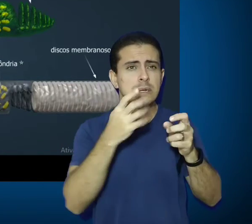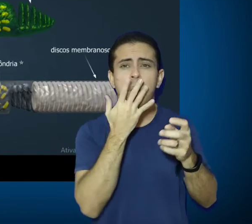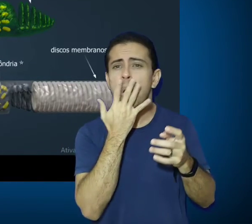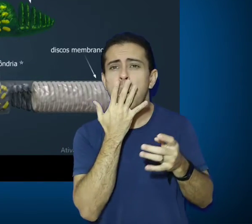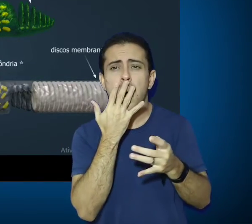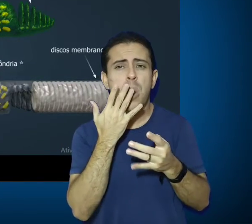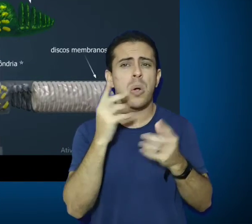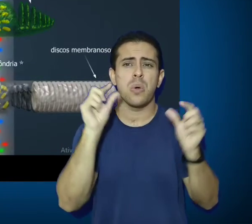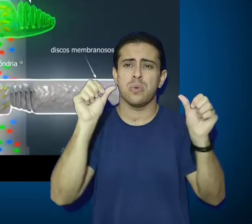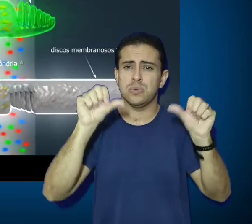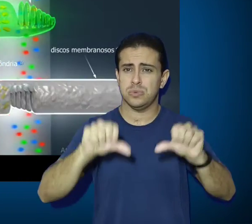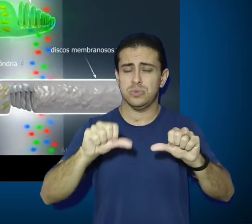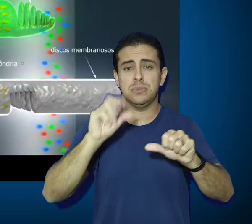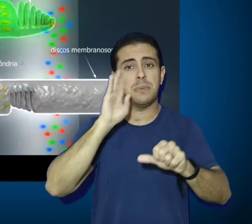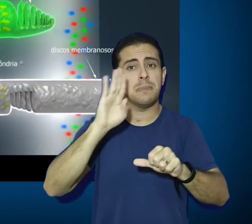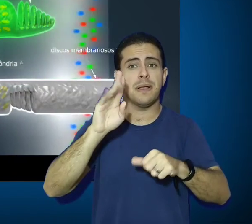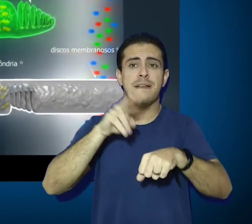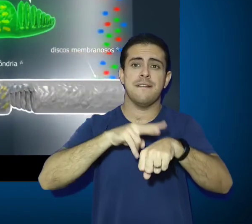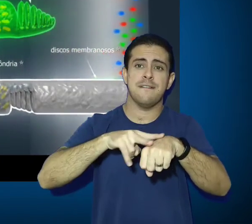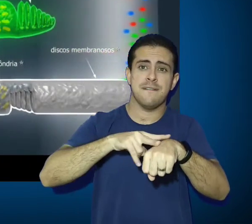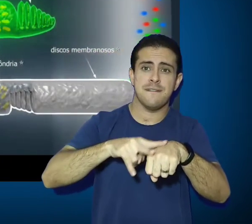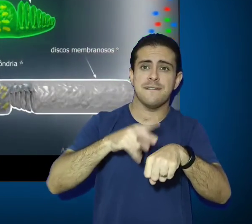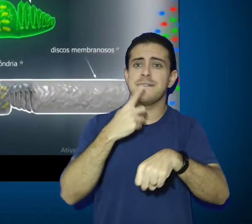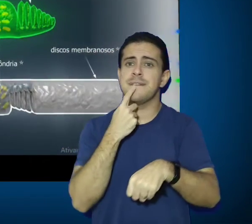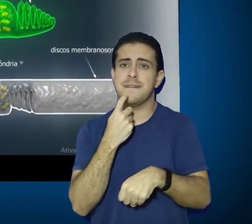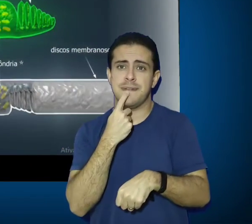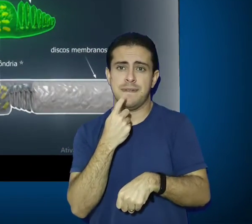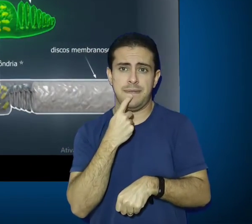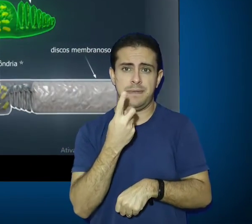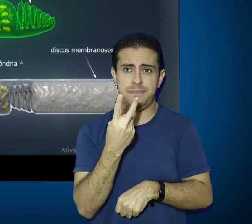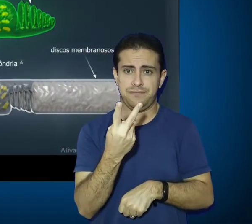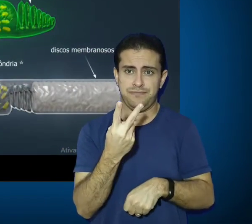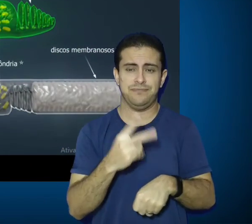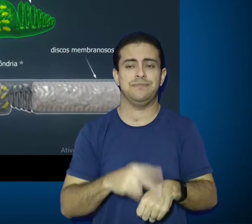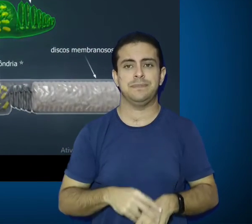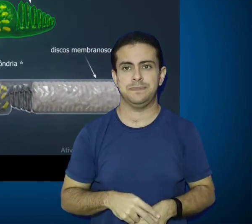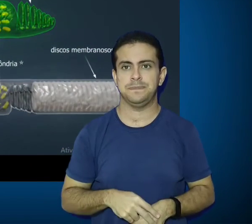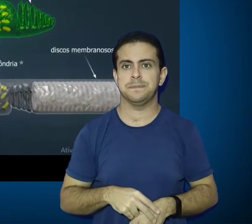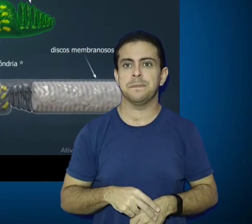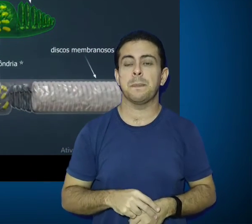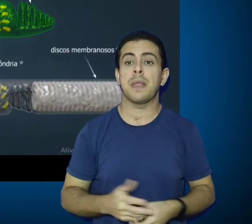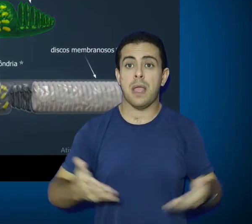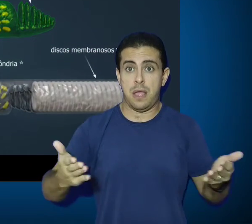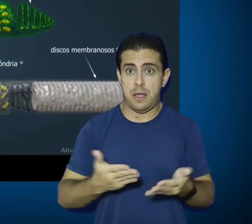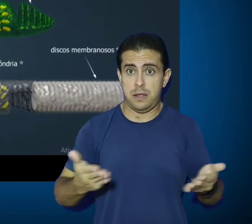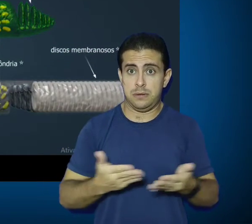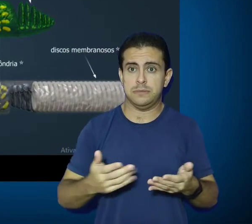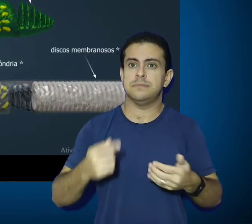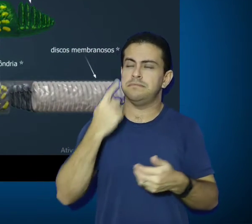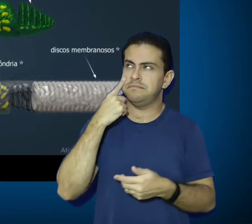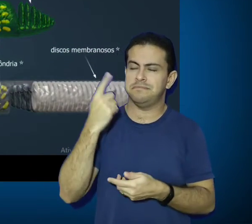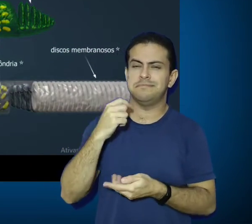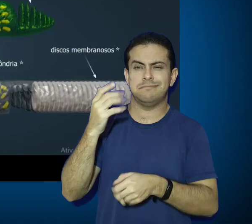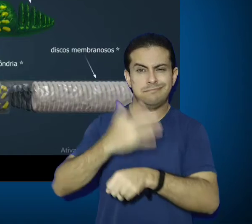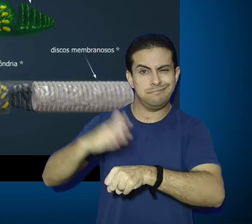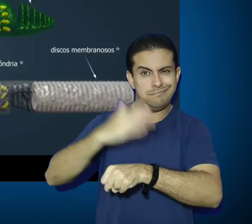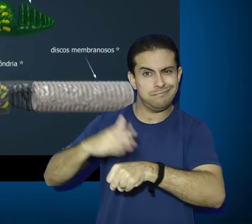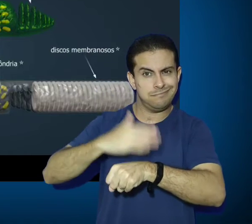visão, a deficiência de cores na visão. Vamos agora a um exercício.